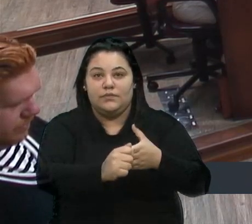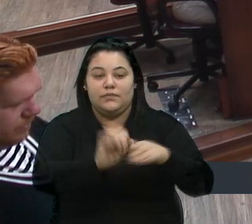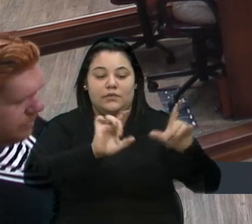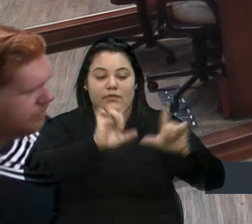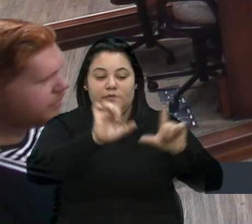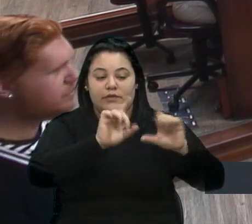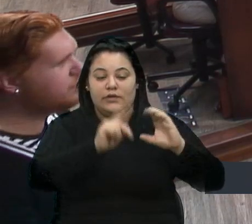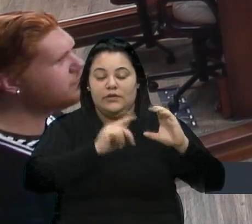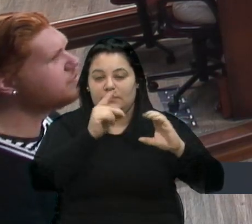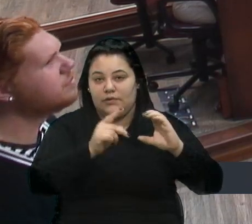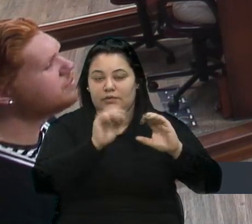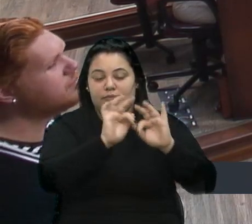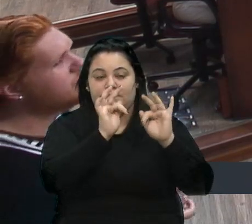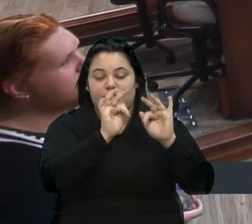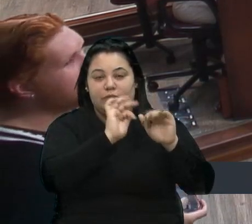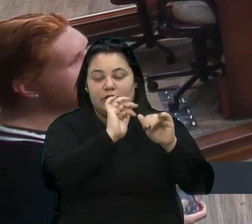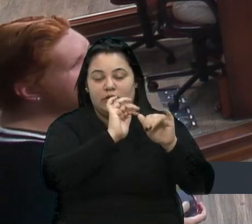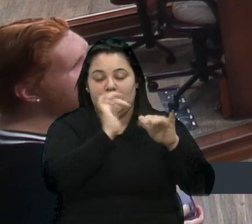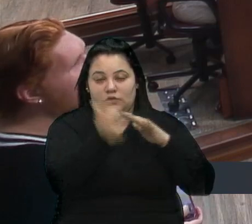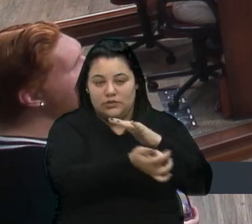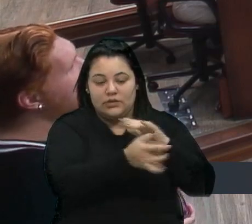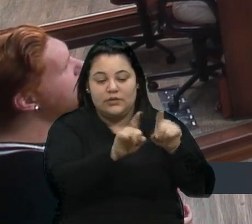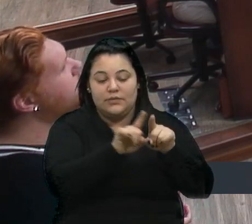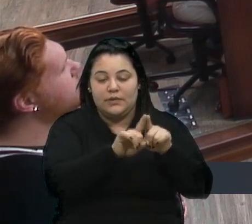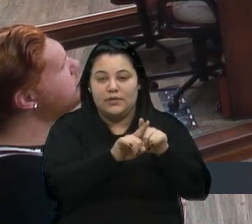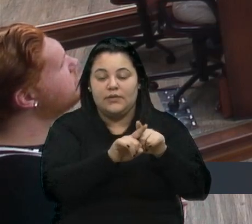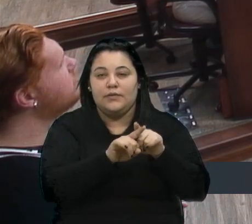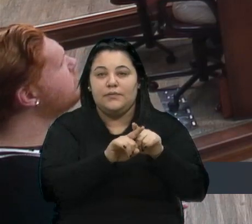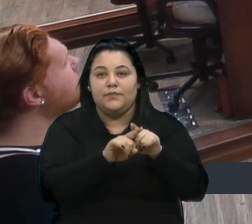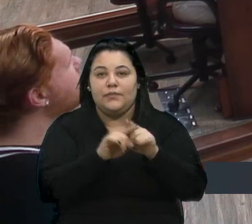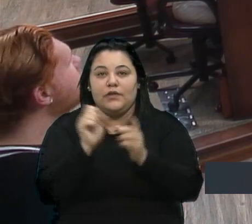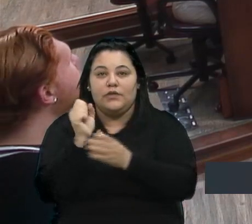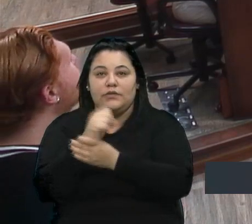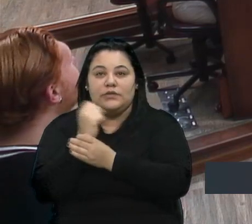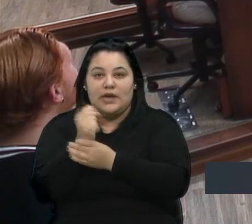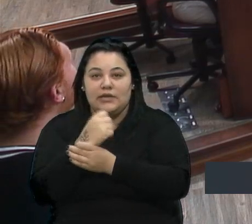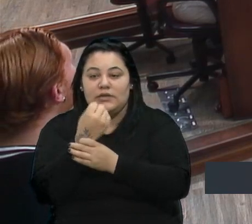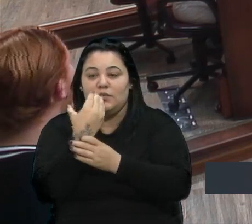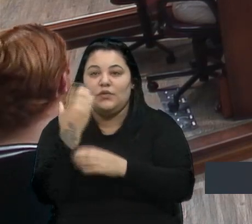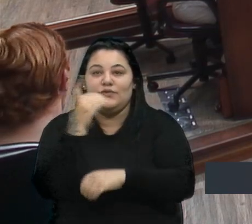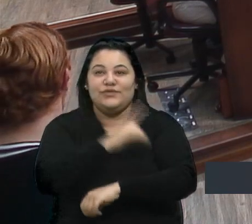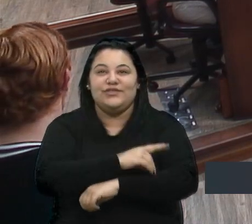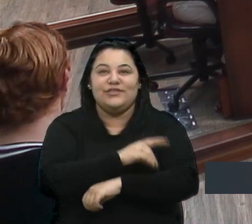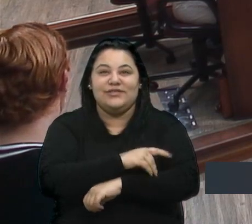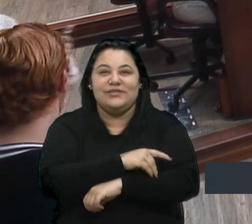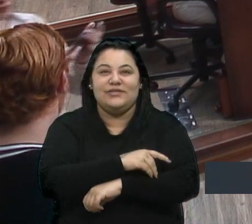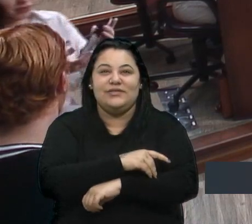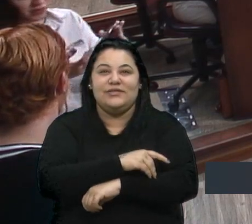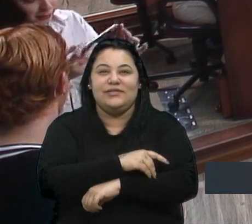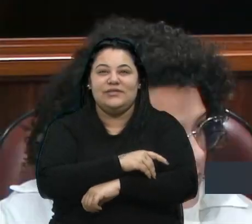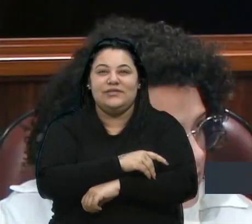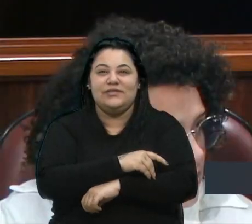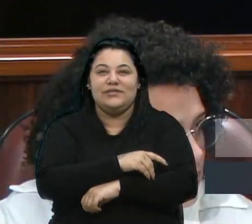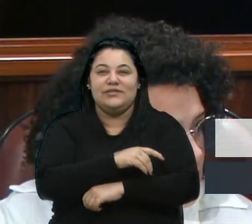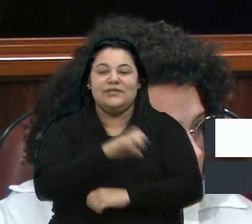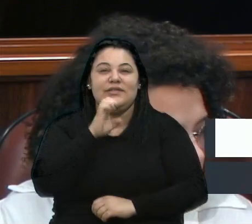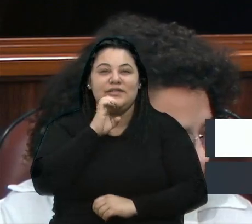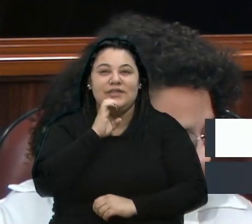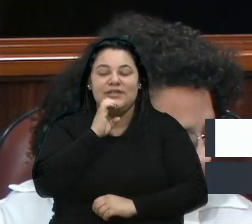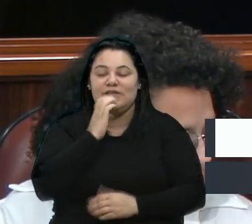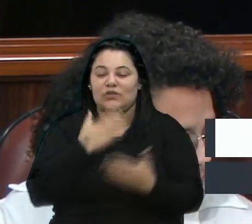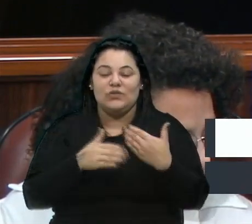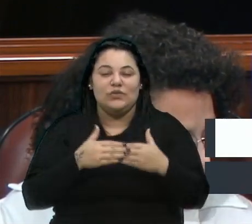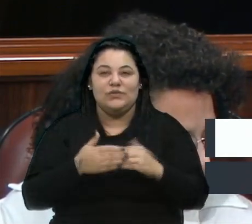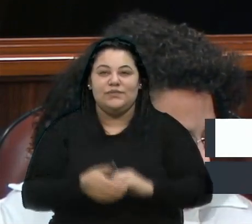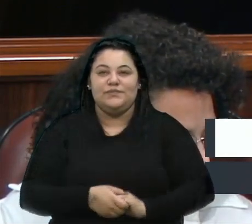redes sociais, pessoal do SESC, bom dia, Estela, Vanessa, retornando a casa, Vanessa, sempre bom nós nos